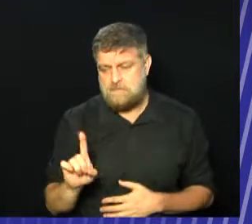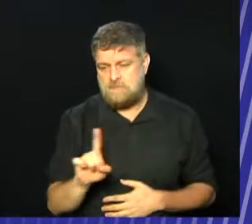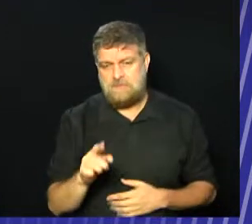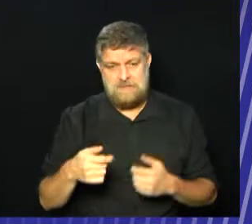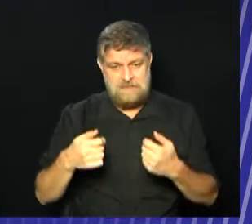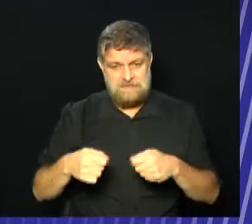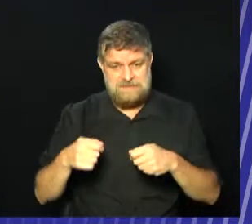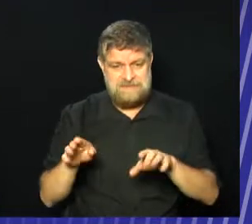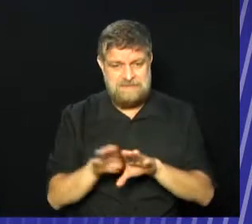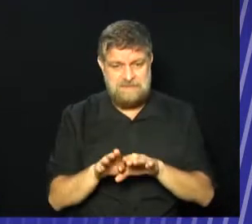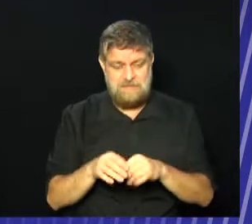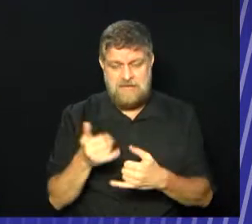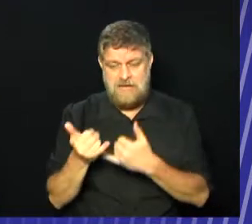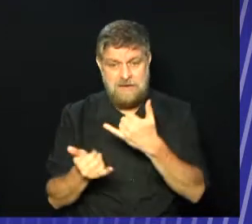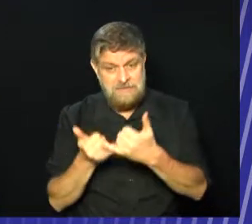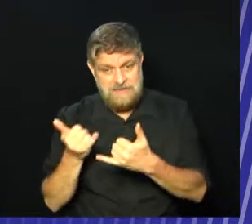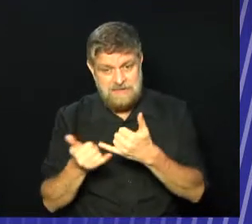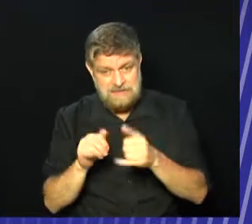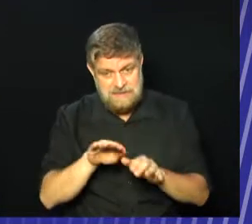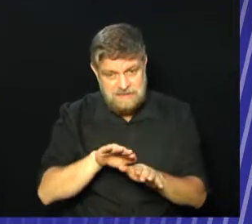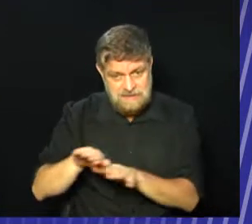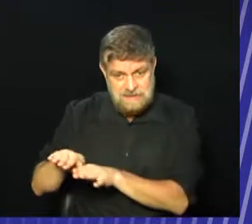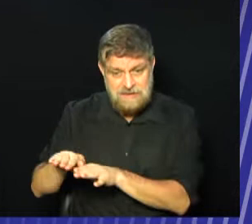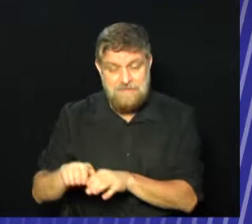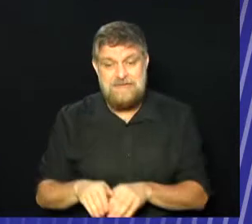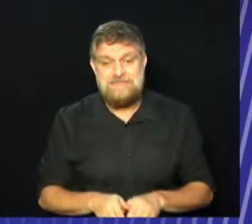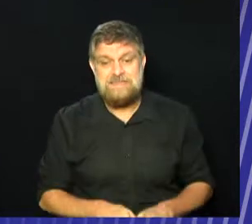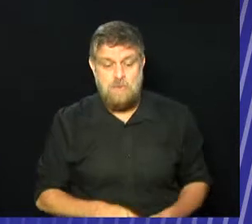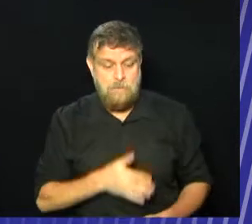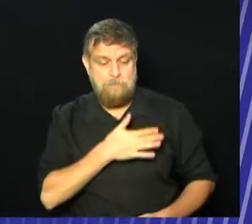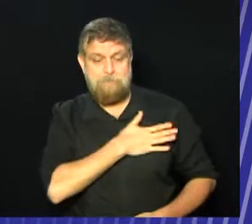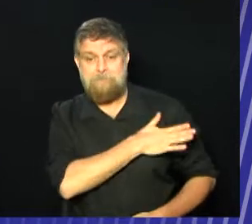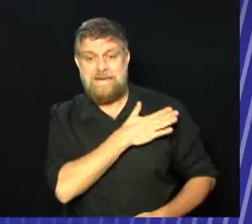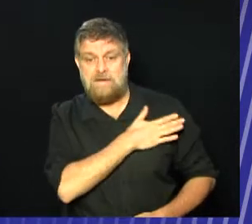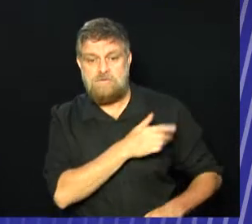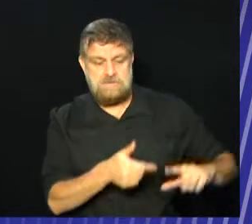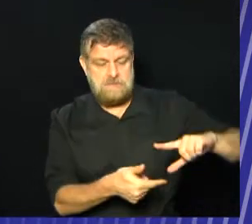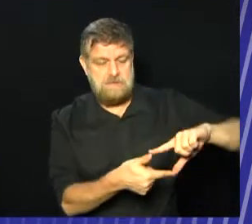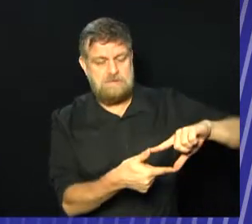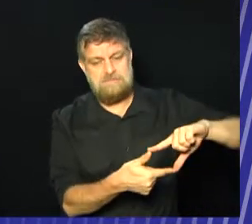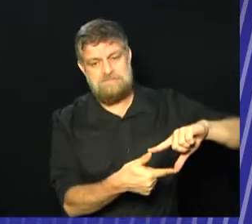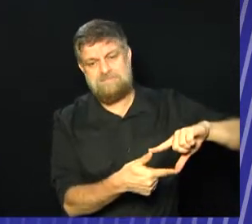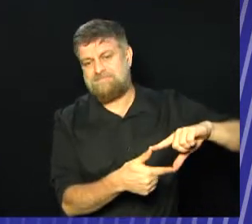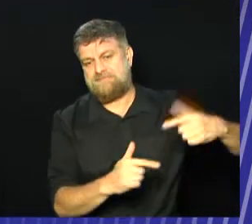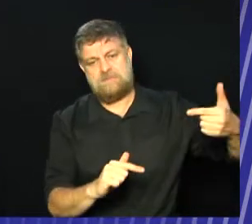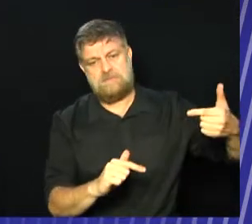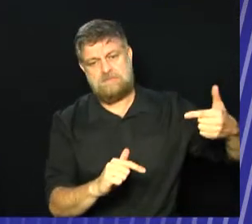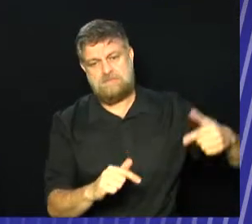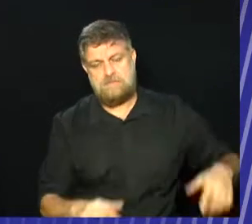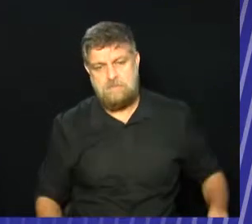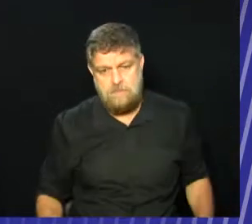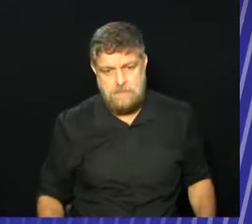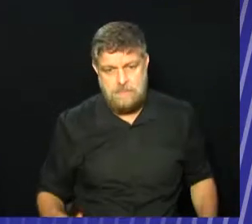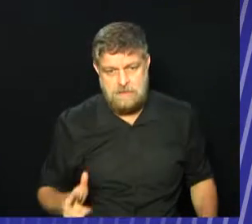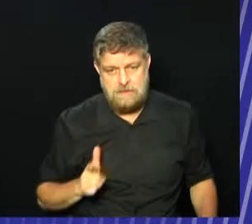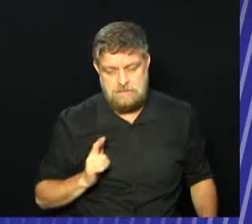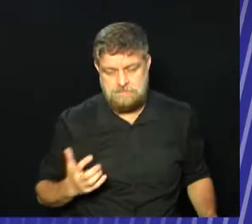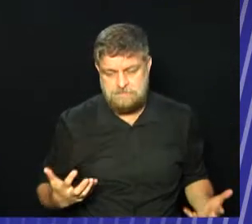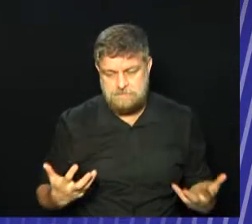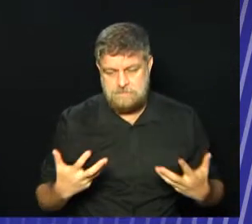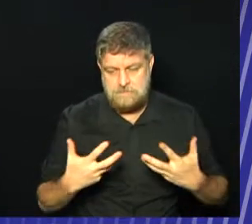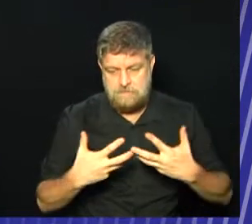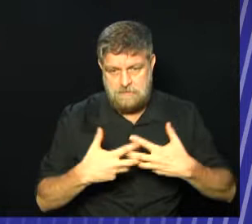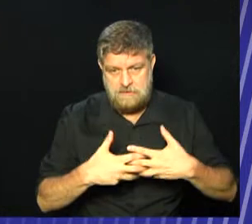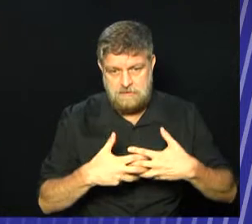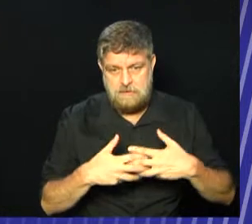necessariamente deixando de lado as brincadeiras, mas deixando de lado o preconceito. Essa combinação permite que o